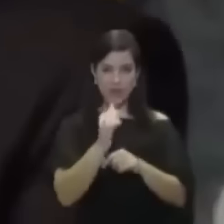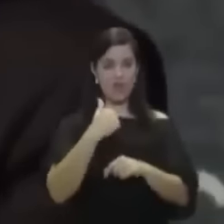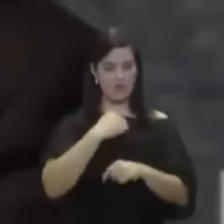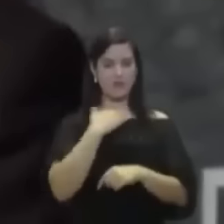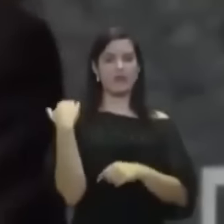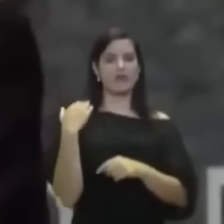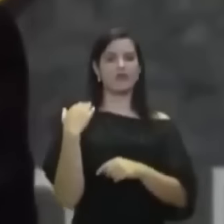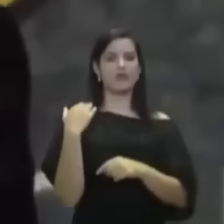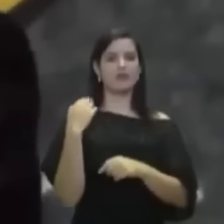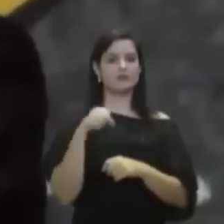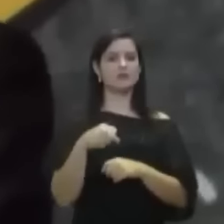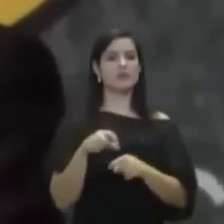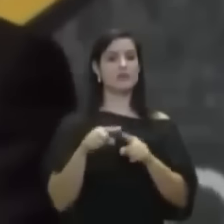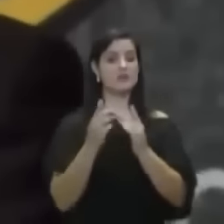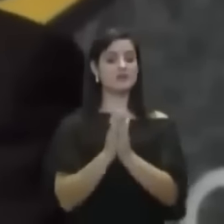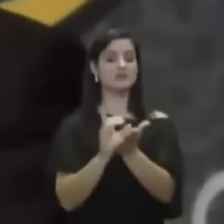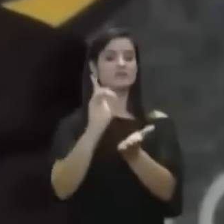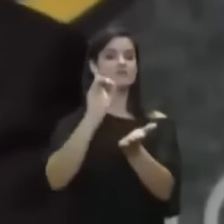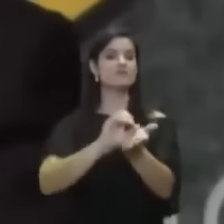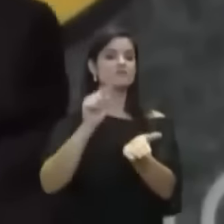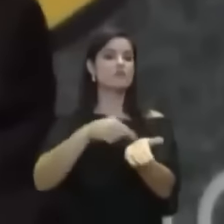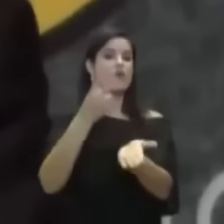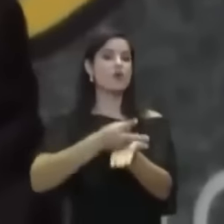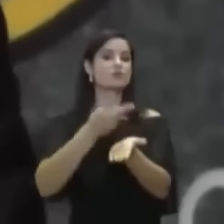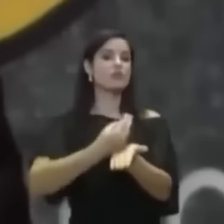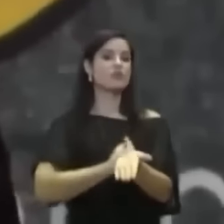morrer, mas a palavra de Deus vai continuar viva.